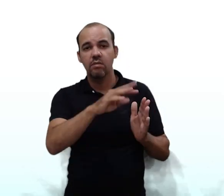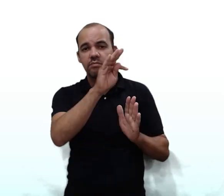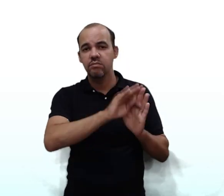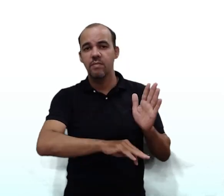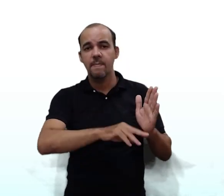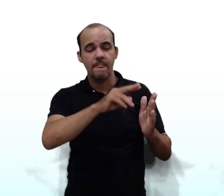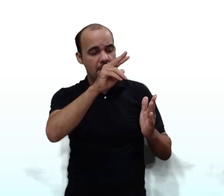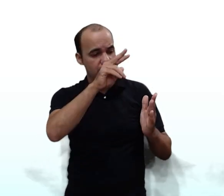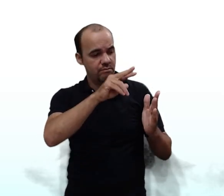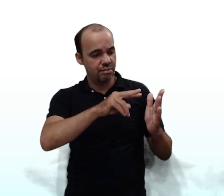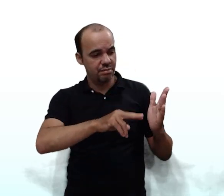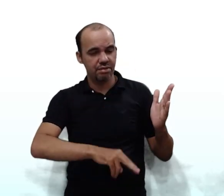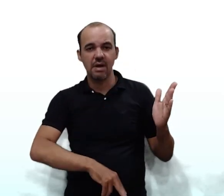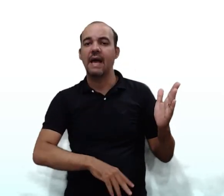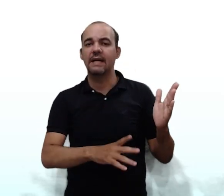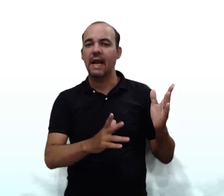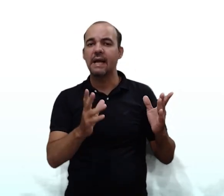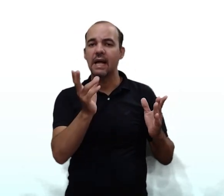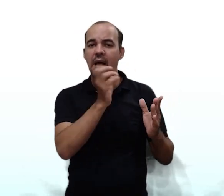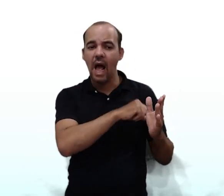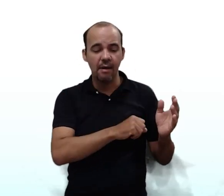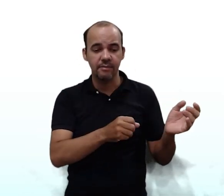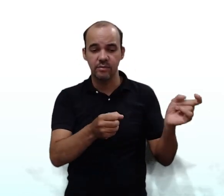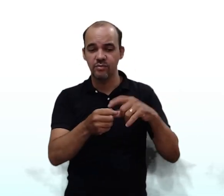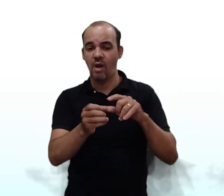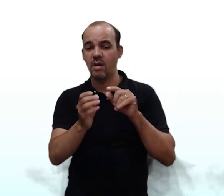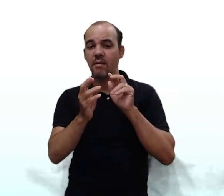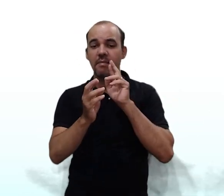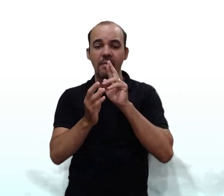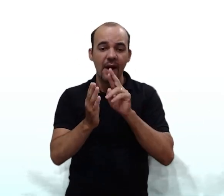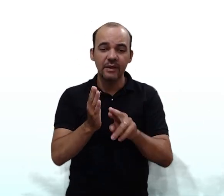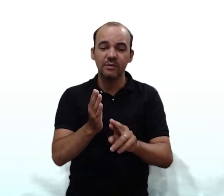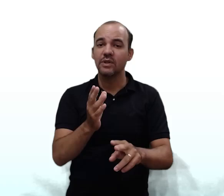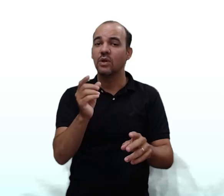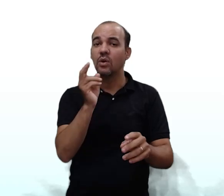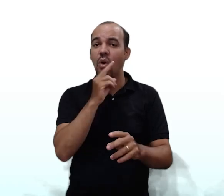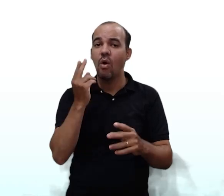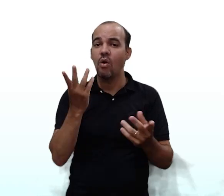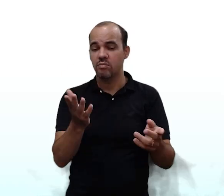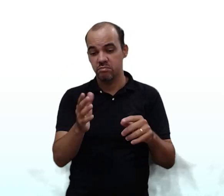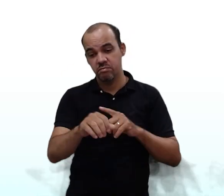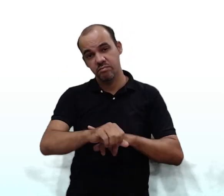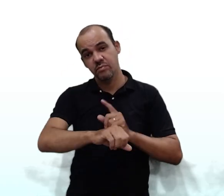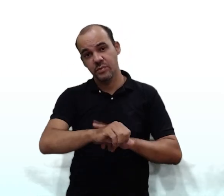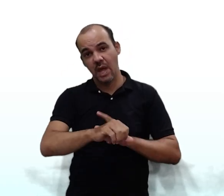uma leitura mais específica. Rafa, mas como é que eu sei